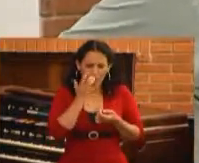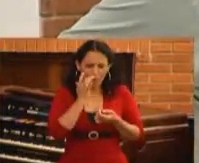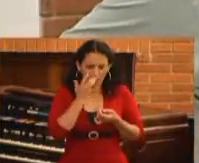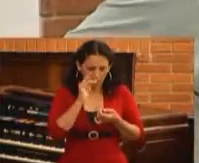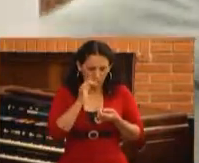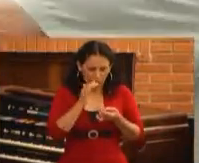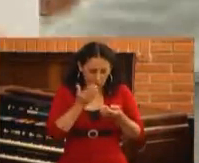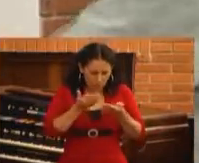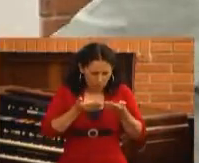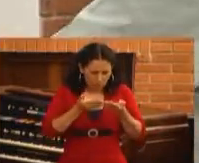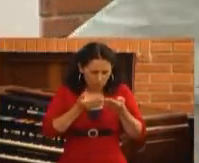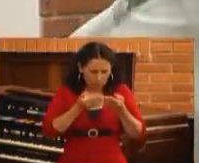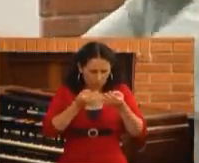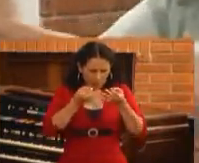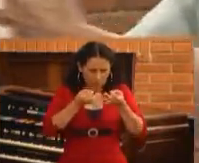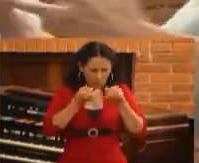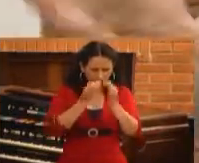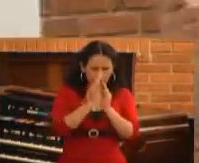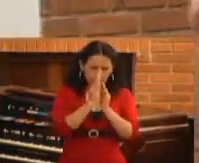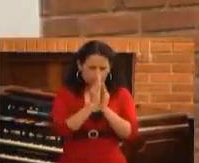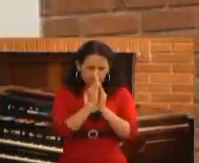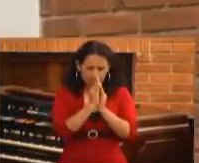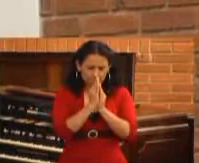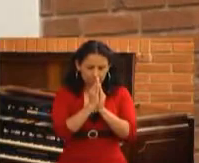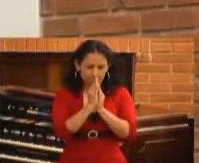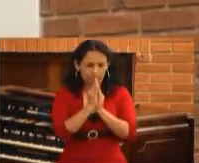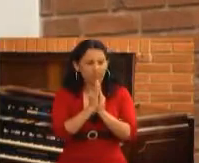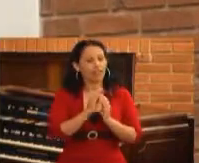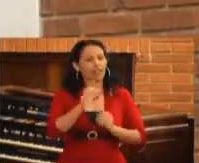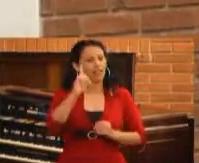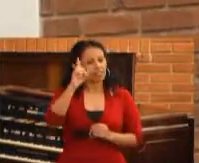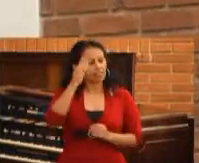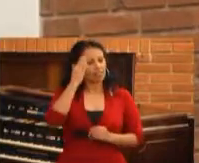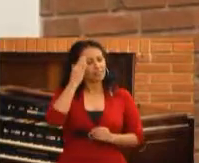conta pelo nome e chama cada uma delas.